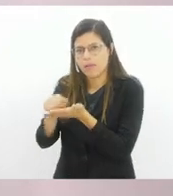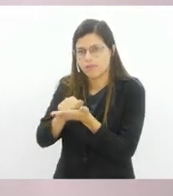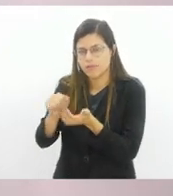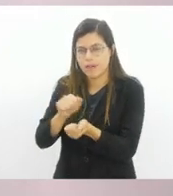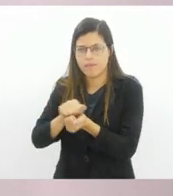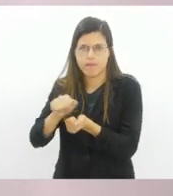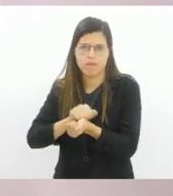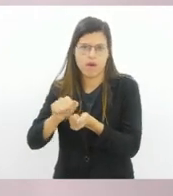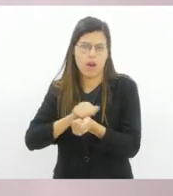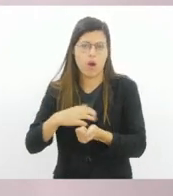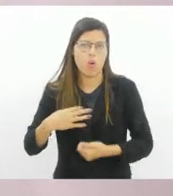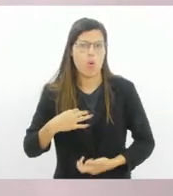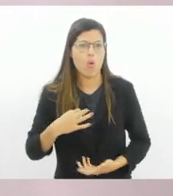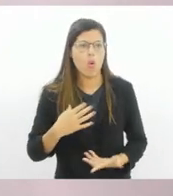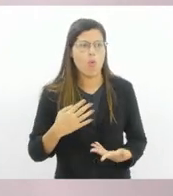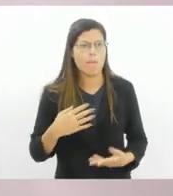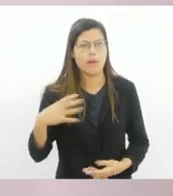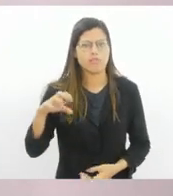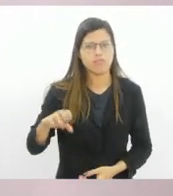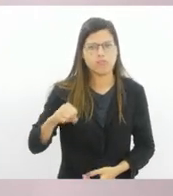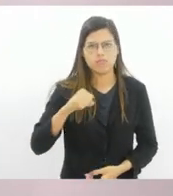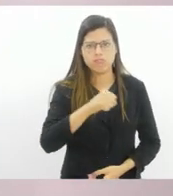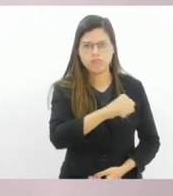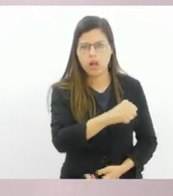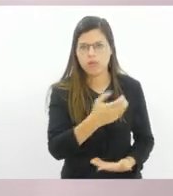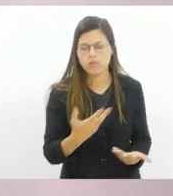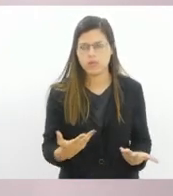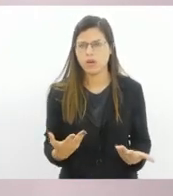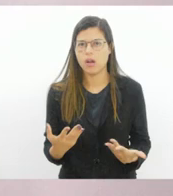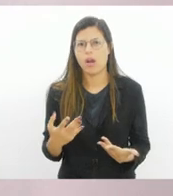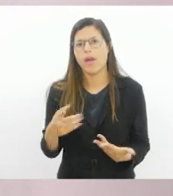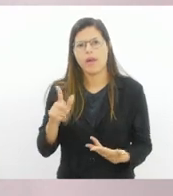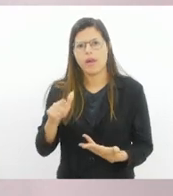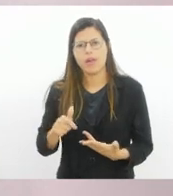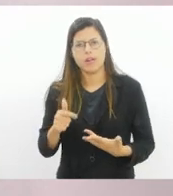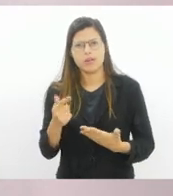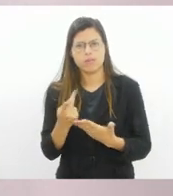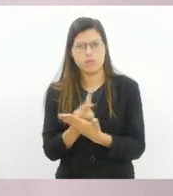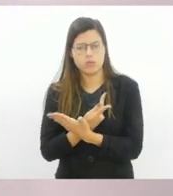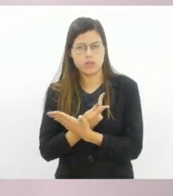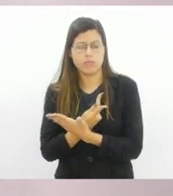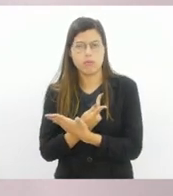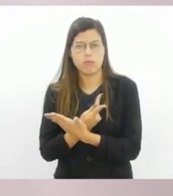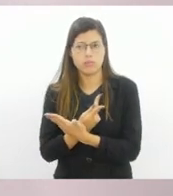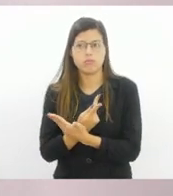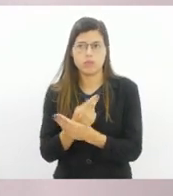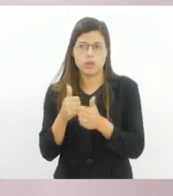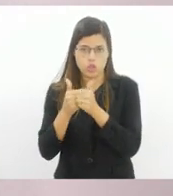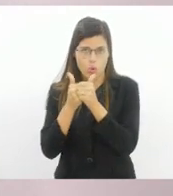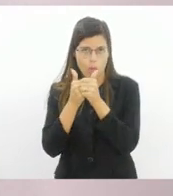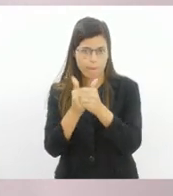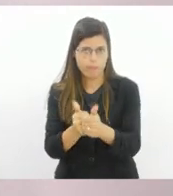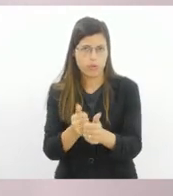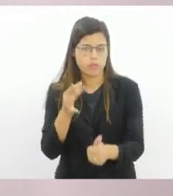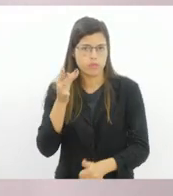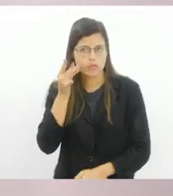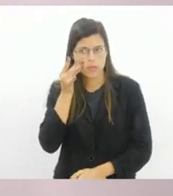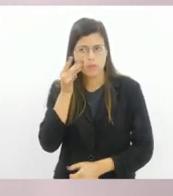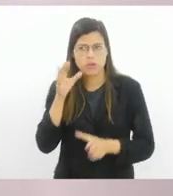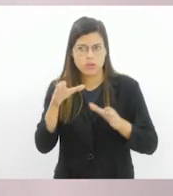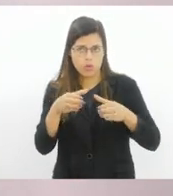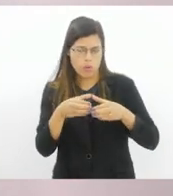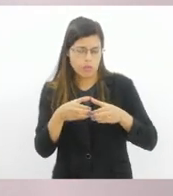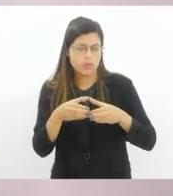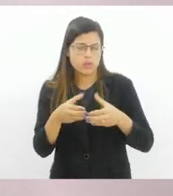roupa, se leva a roupa. Então, foram casos que a gente pôde acompanhar de perto pela comissão, por